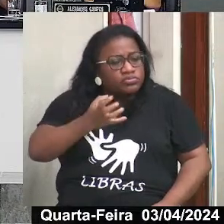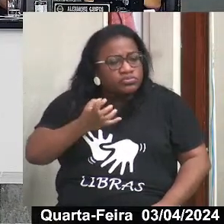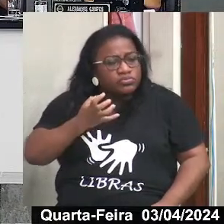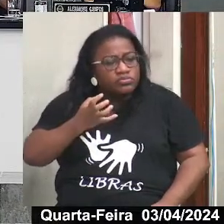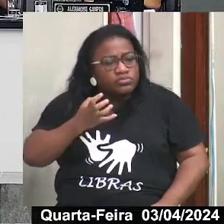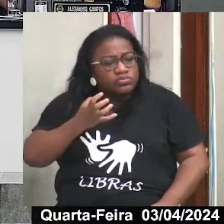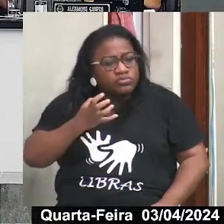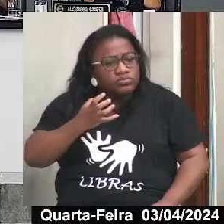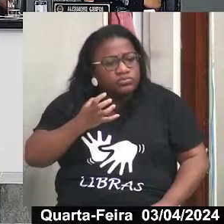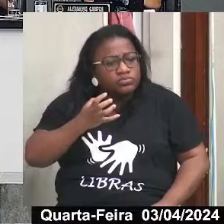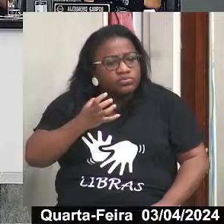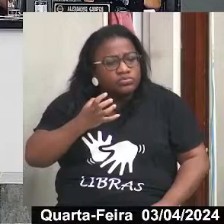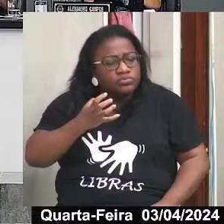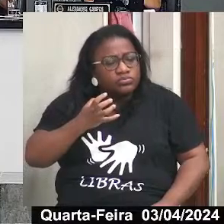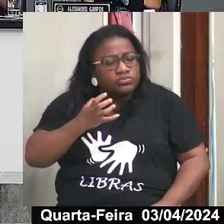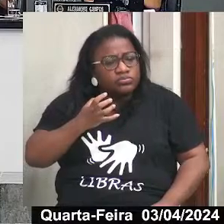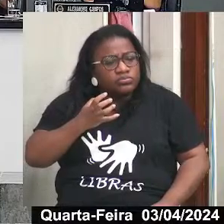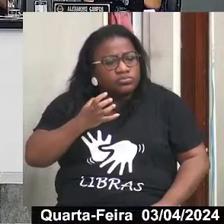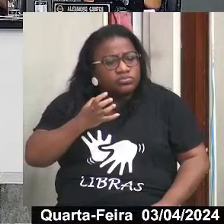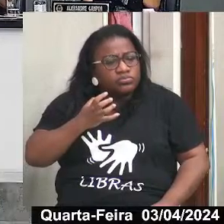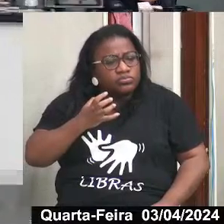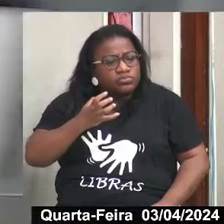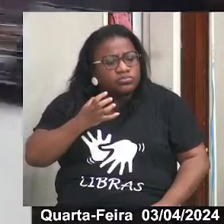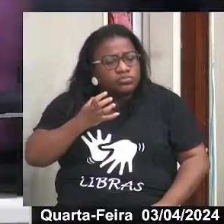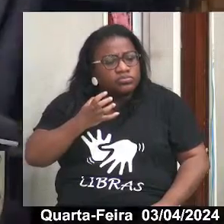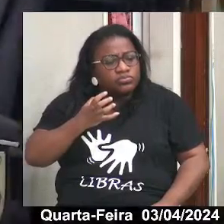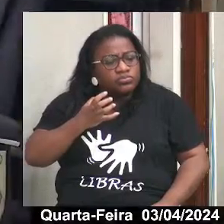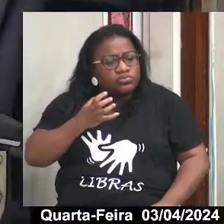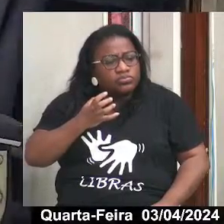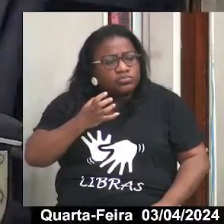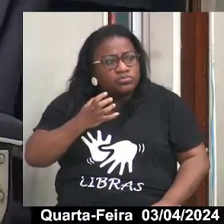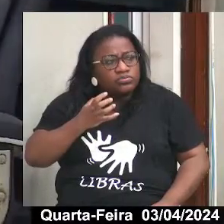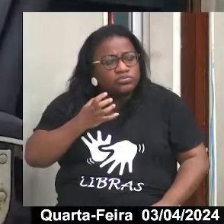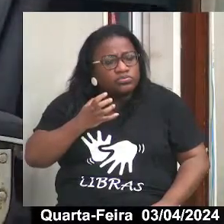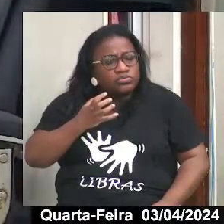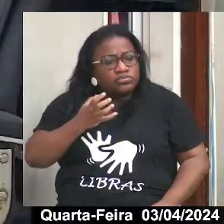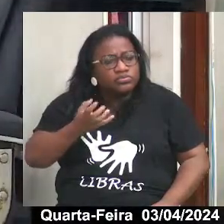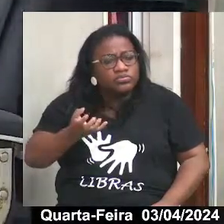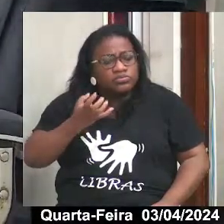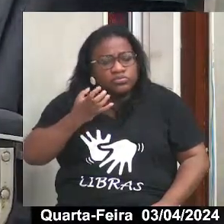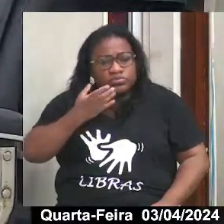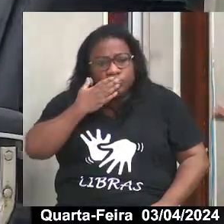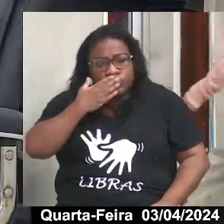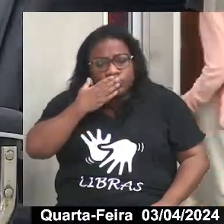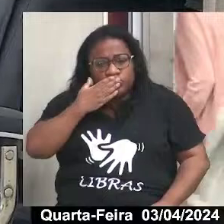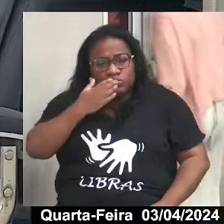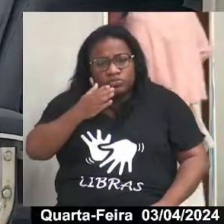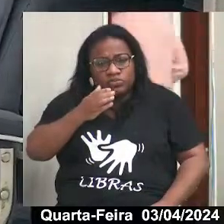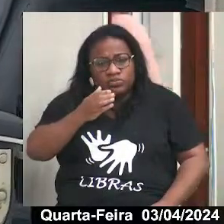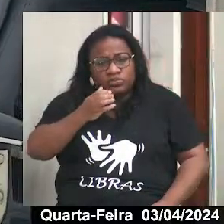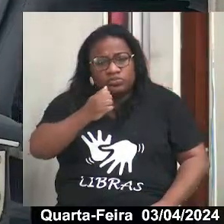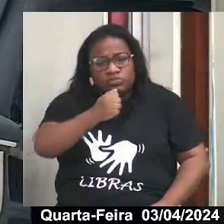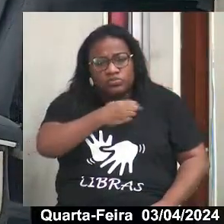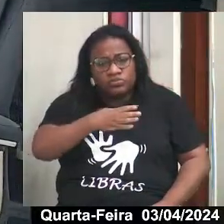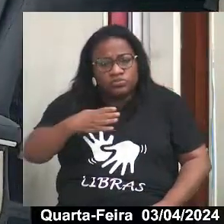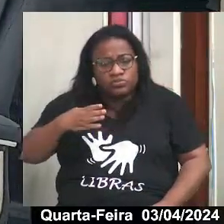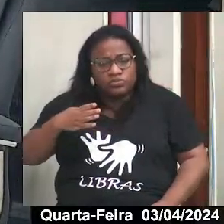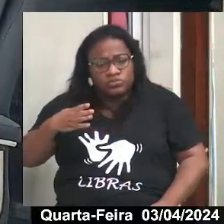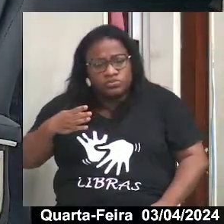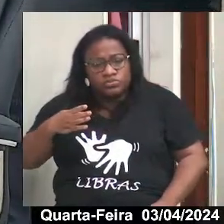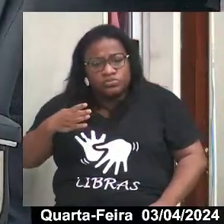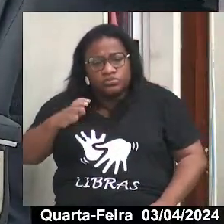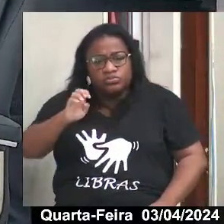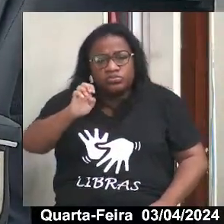de registrar que eu gostaria de fazer uma moção de pesar oral. Comentei com o senhor minutos antes, por conta